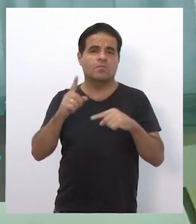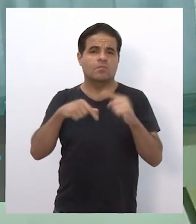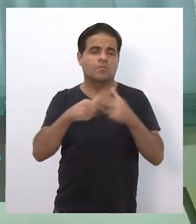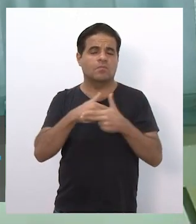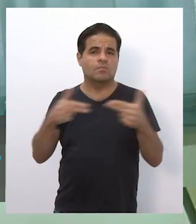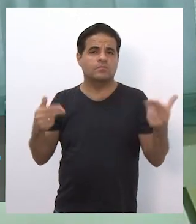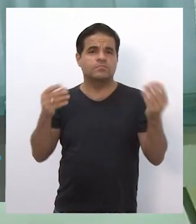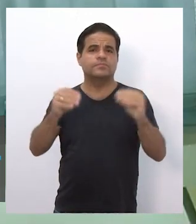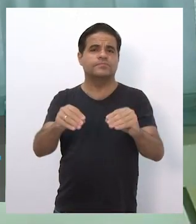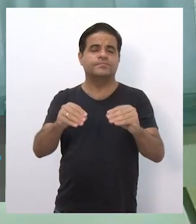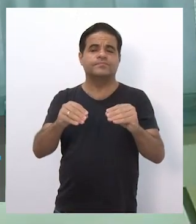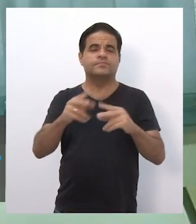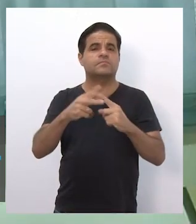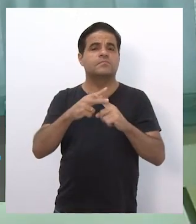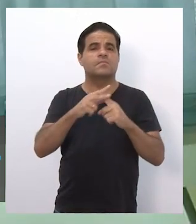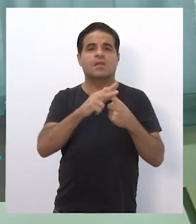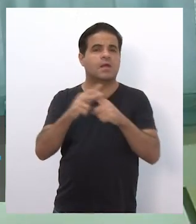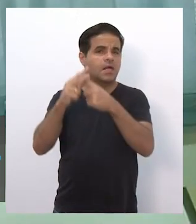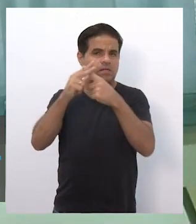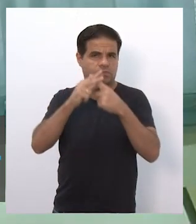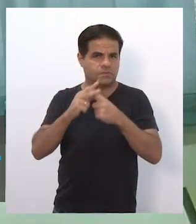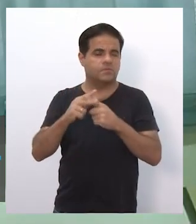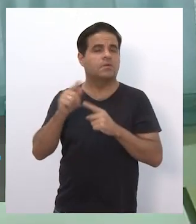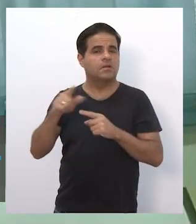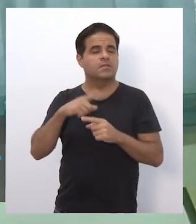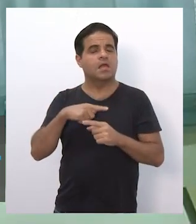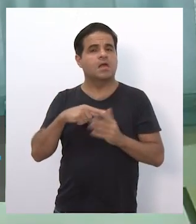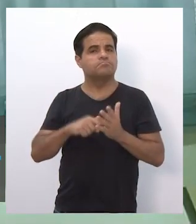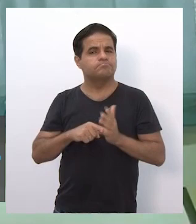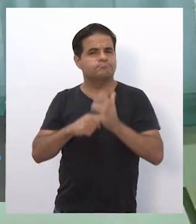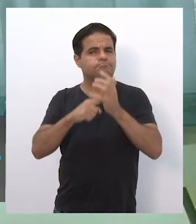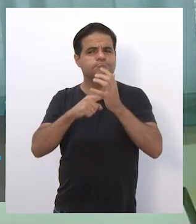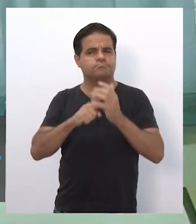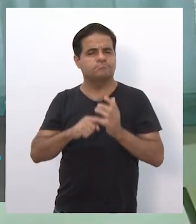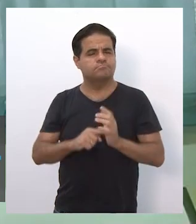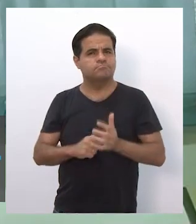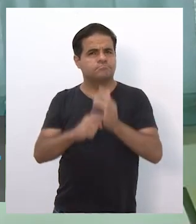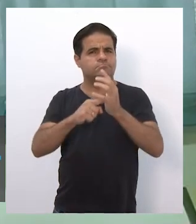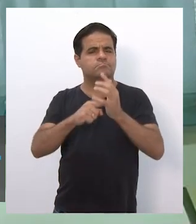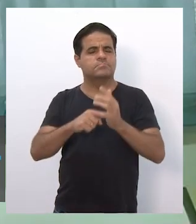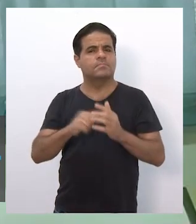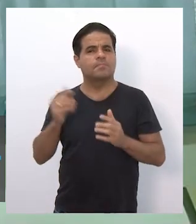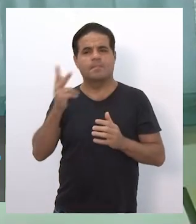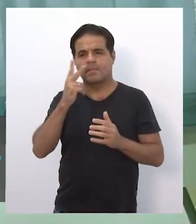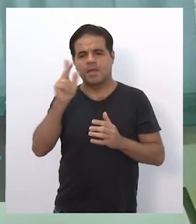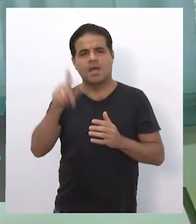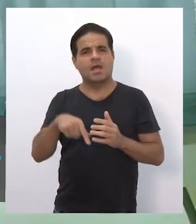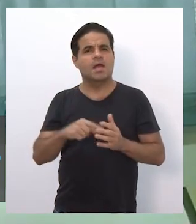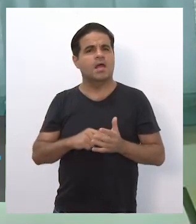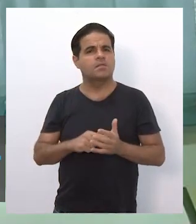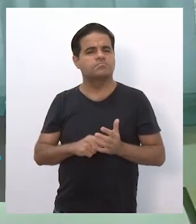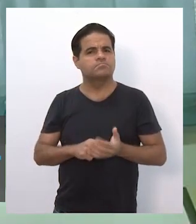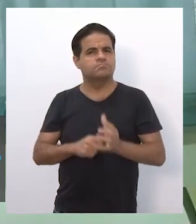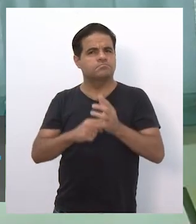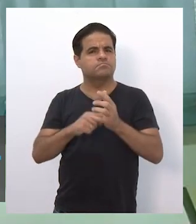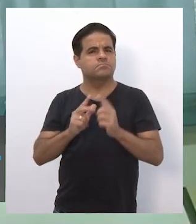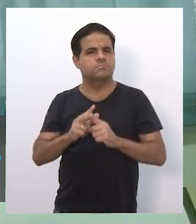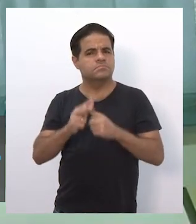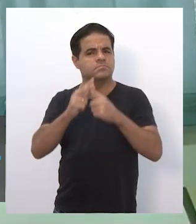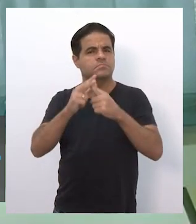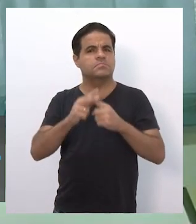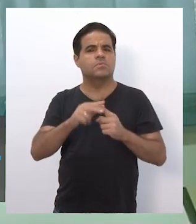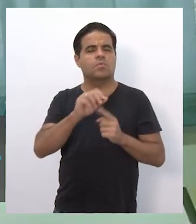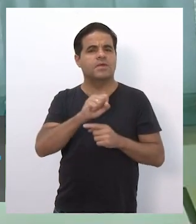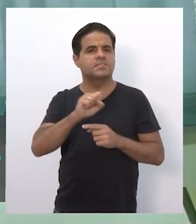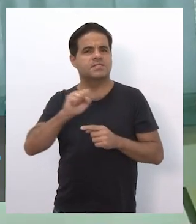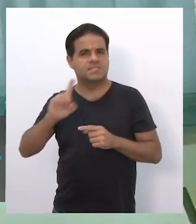componente mecânico, onde ele tem um motor que gira, ele tem uma agulha que lê, basicamente ele é mecânico, tá? O